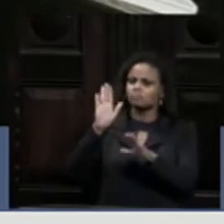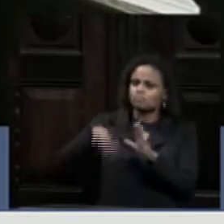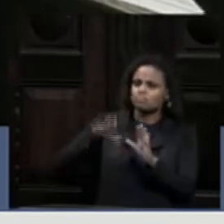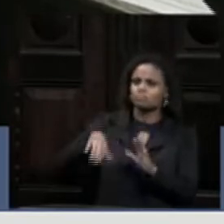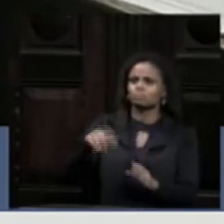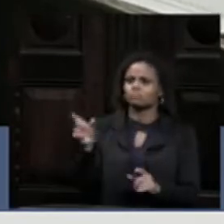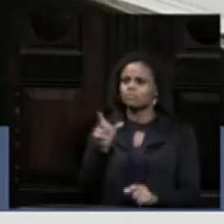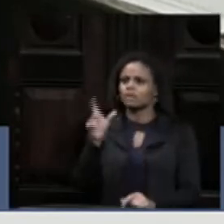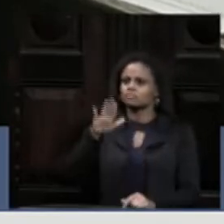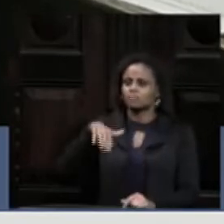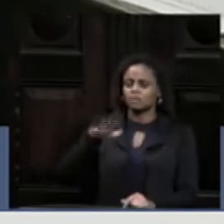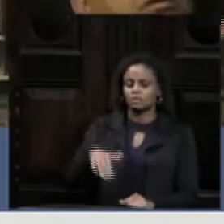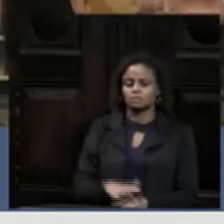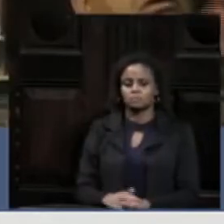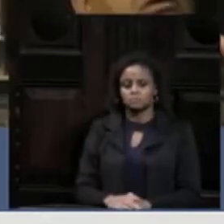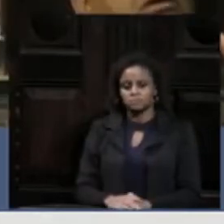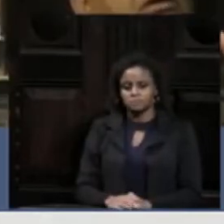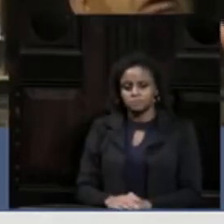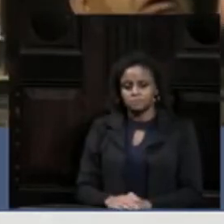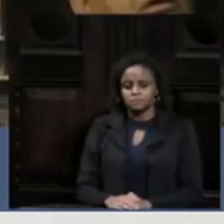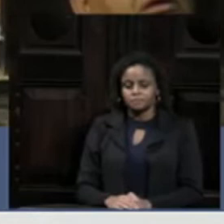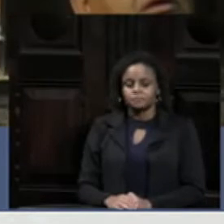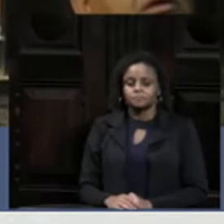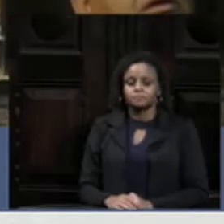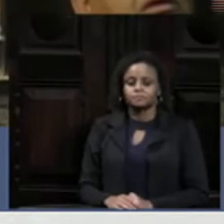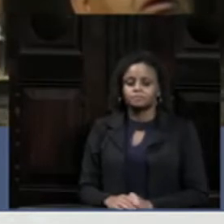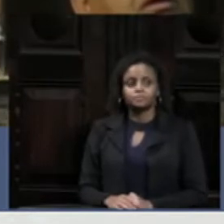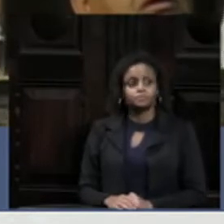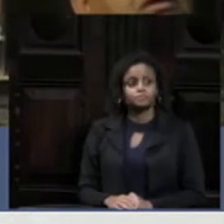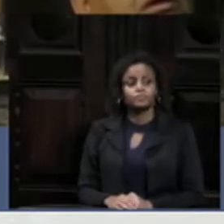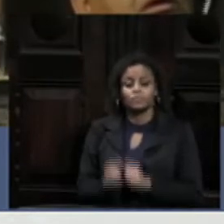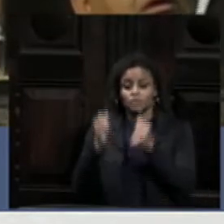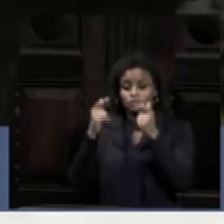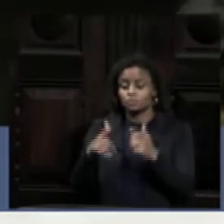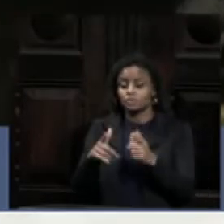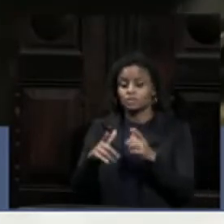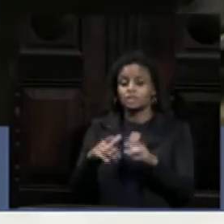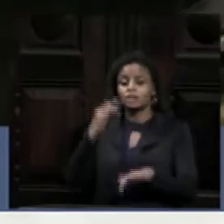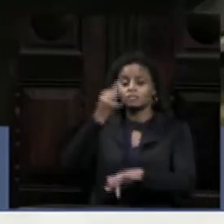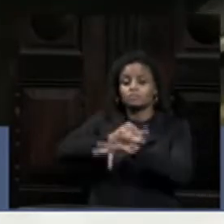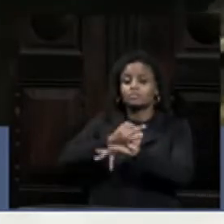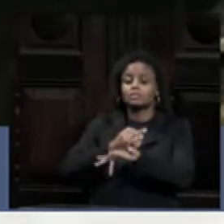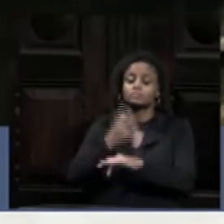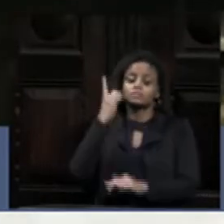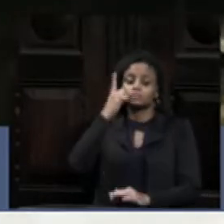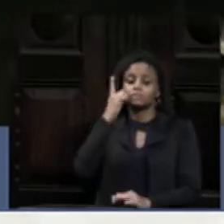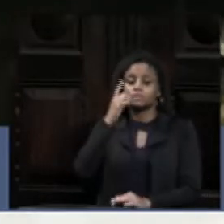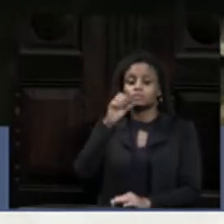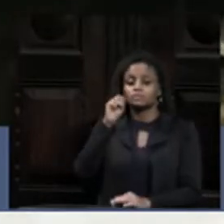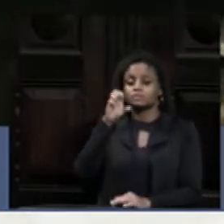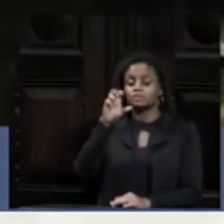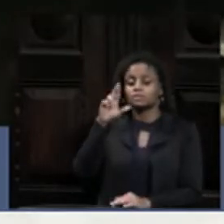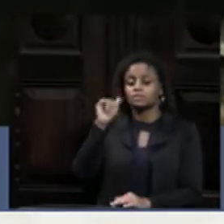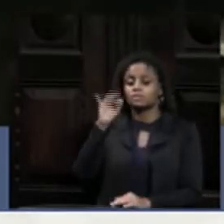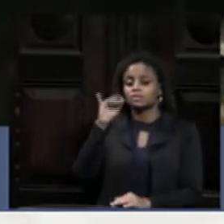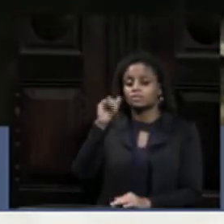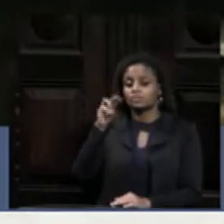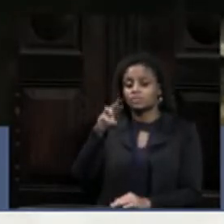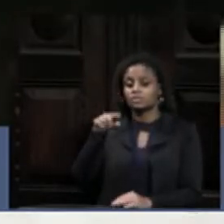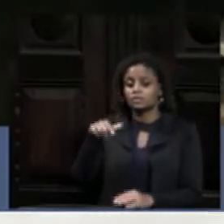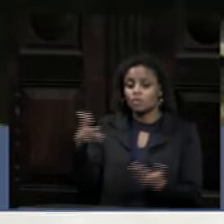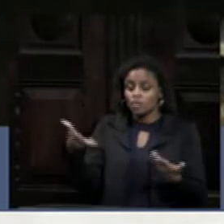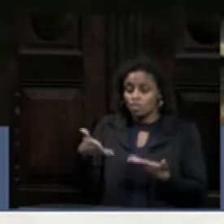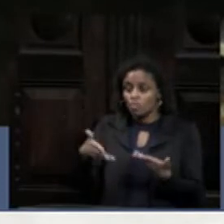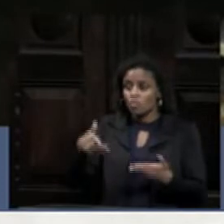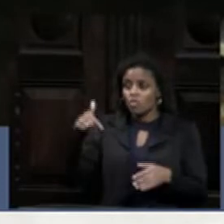Rio. Deputado Marcelo Freixo. Justificar a ausência do deputado Flávio Serafini. Ele está nesse momento no Ministério